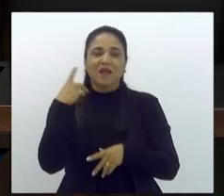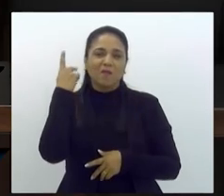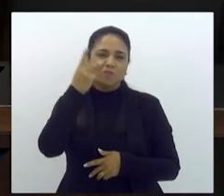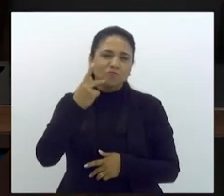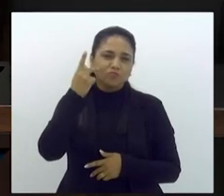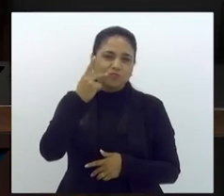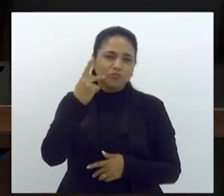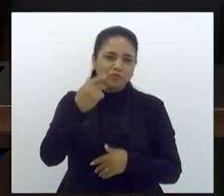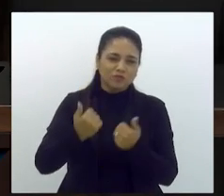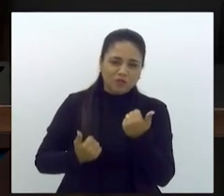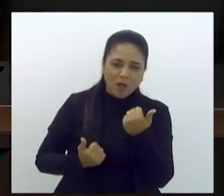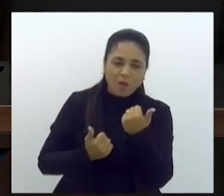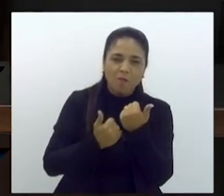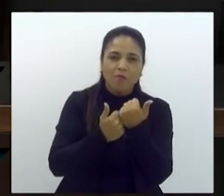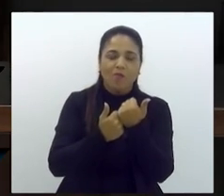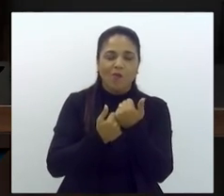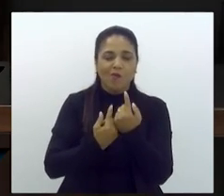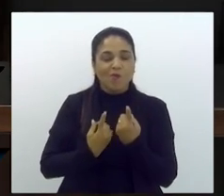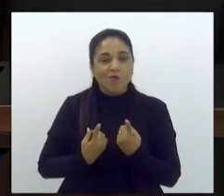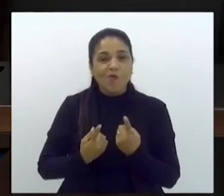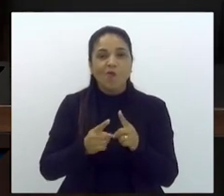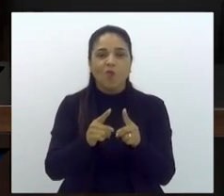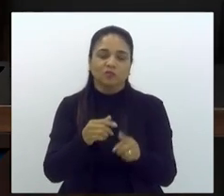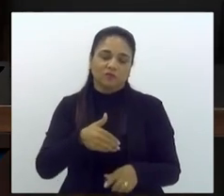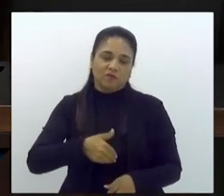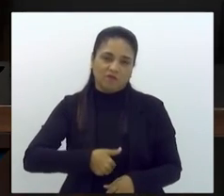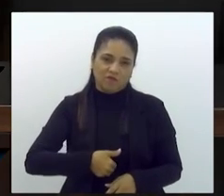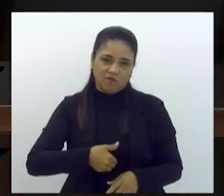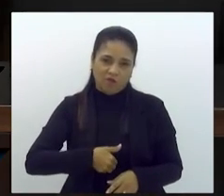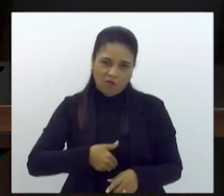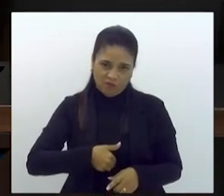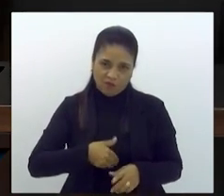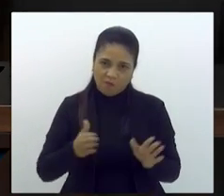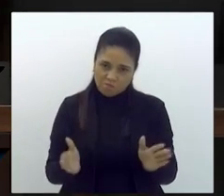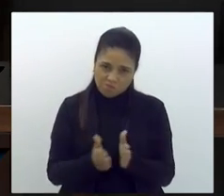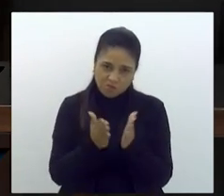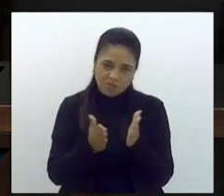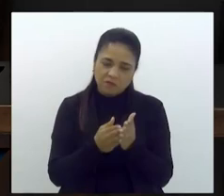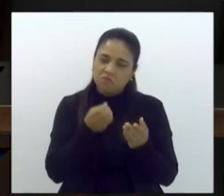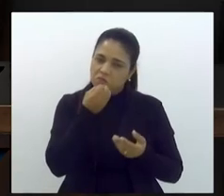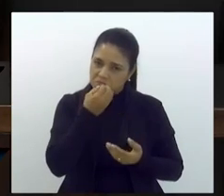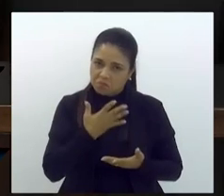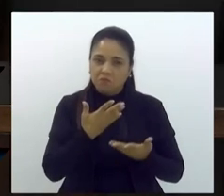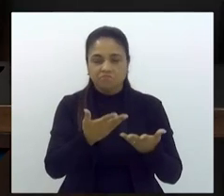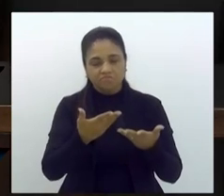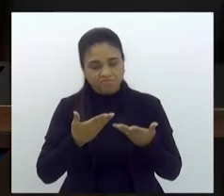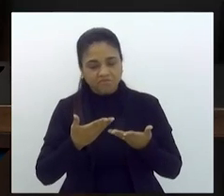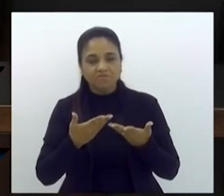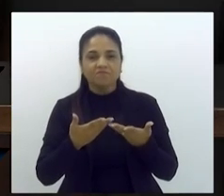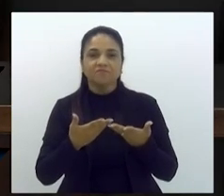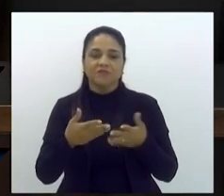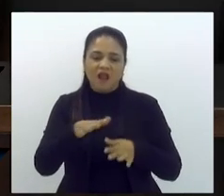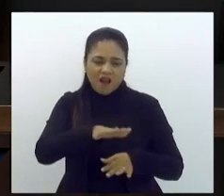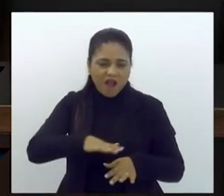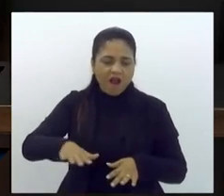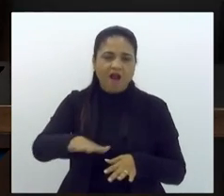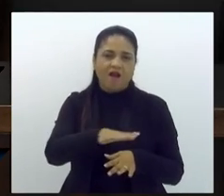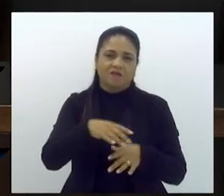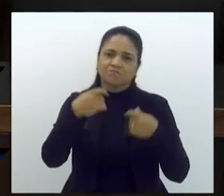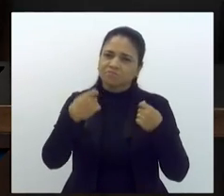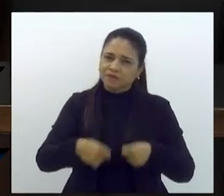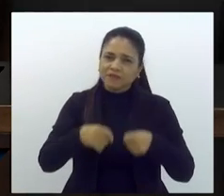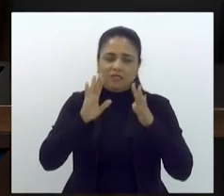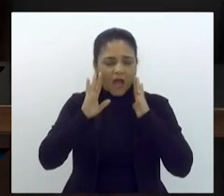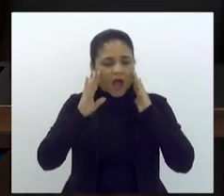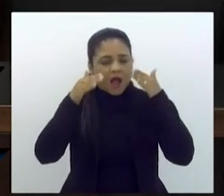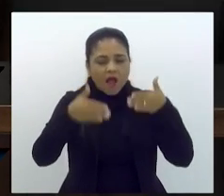que veio na direção do combate à fome e a miséria é sempre muito bem-vinda e ali é uma área que precisa muito da